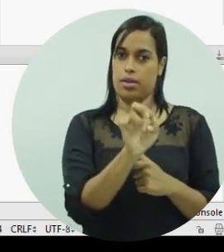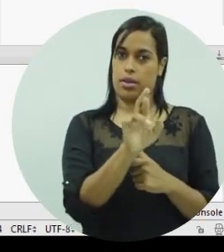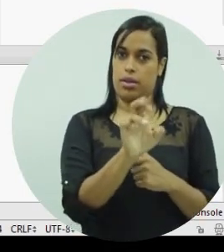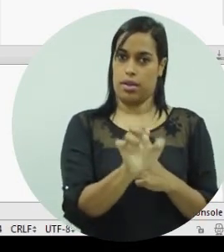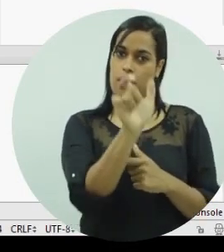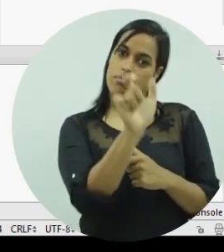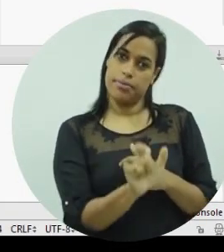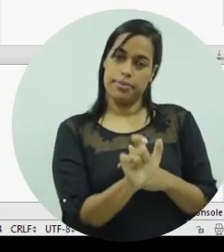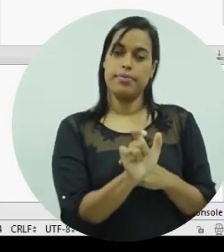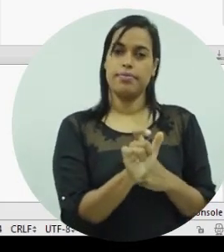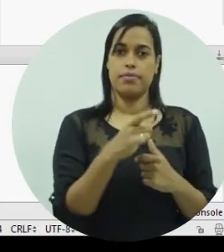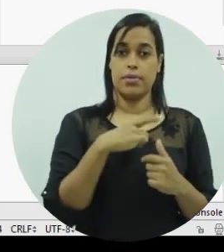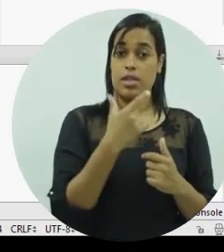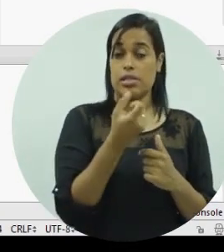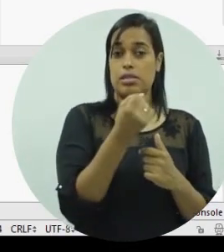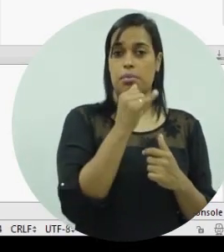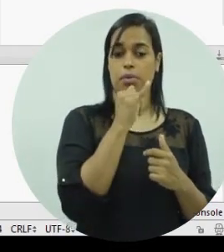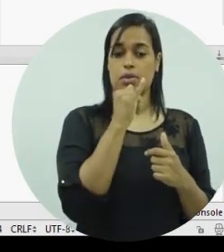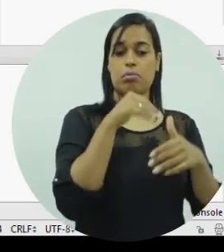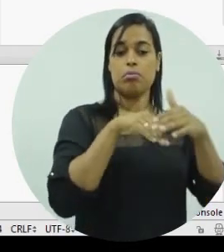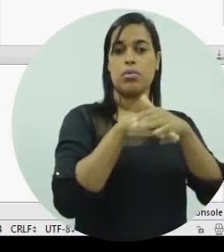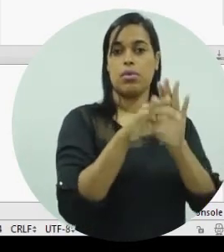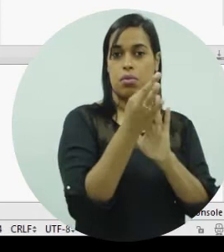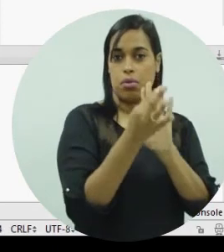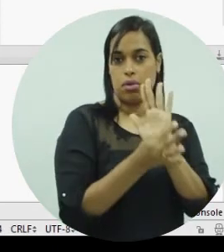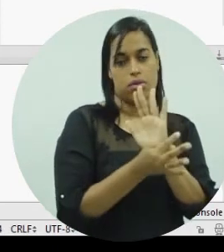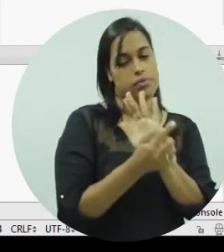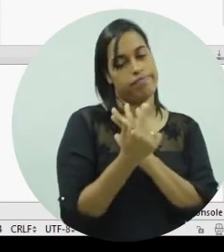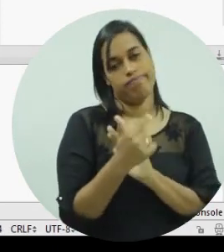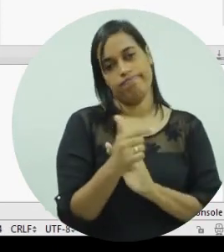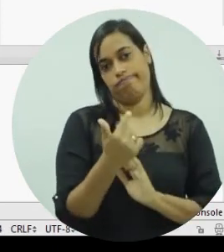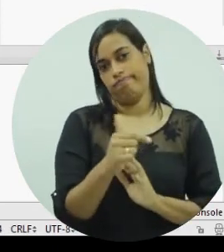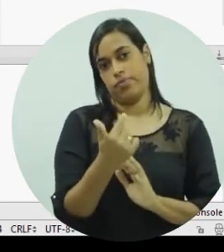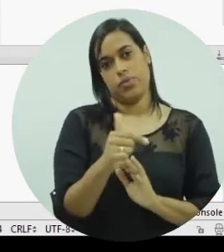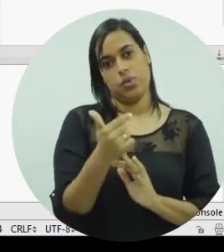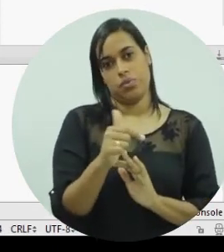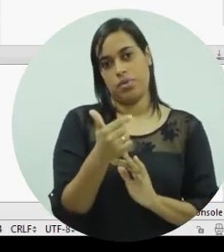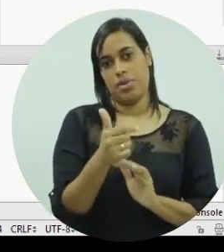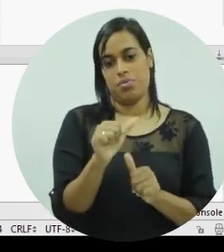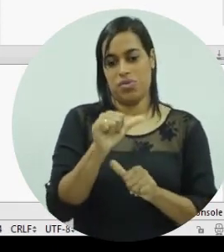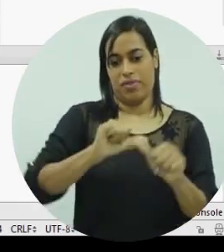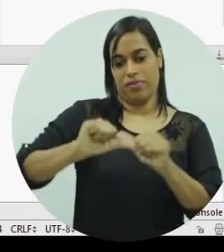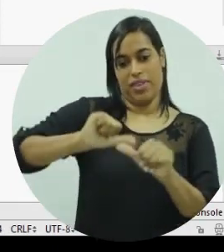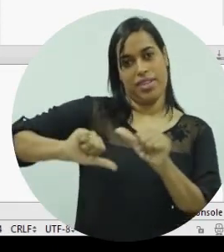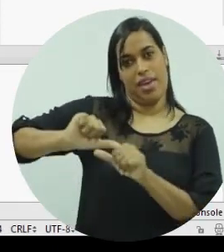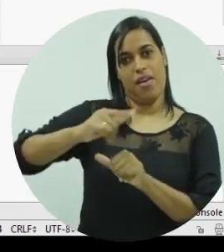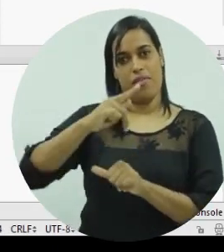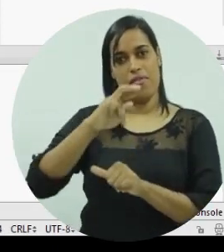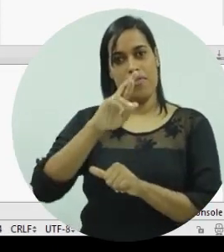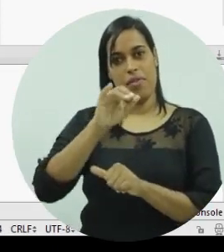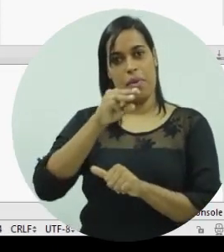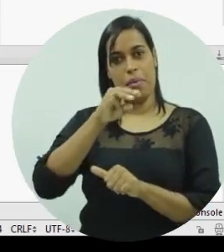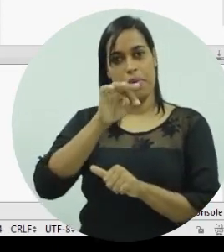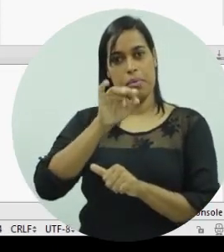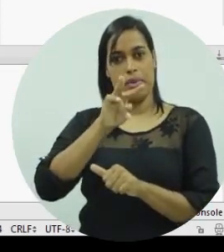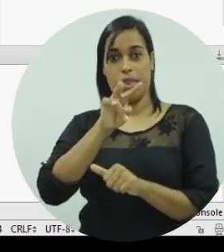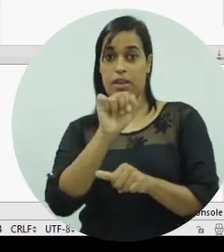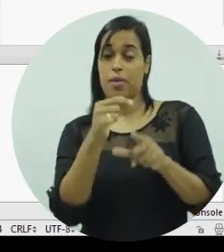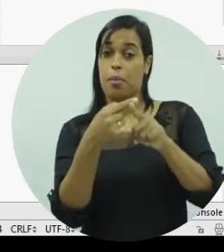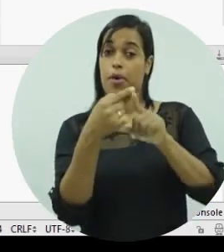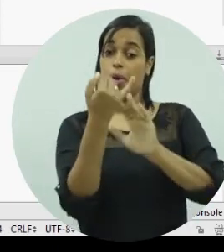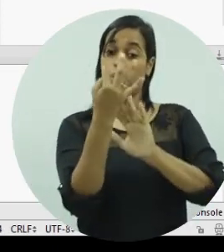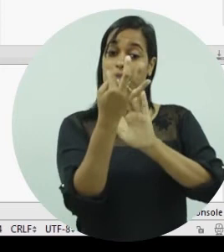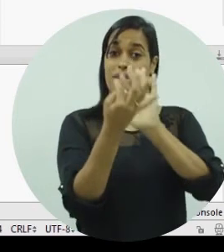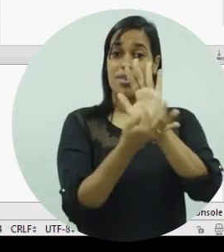E não temos uma variável primitiva para guardar texto. Um texto é formado por vários caracteres em